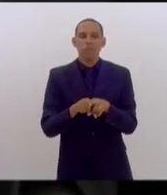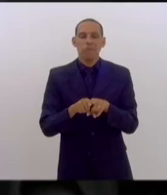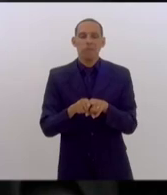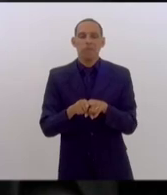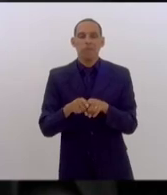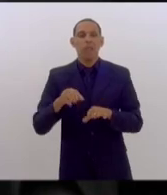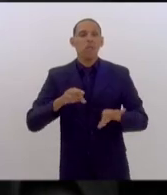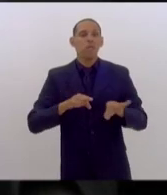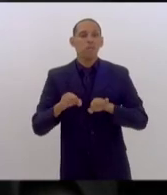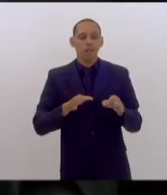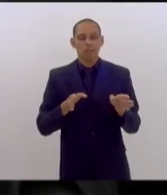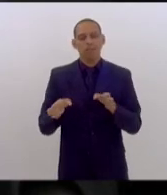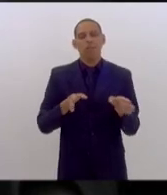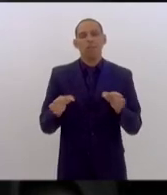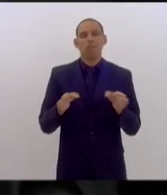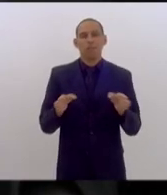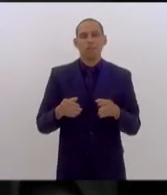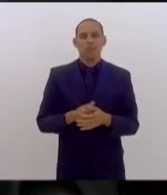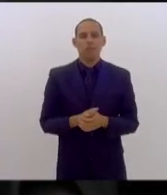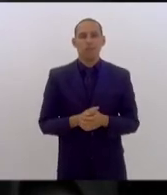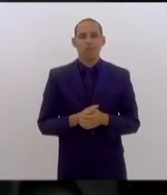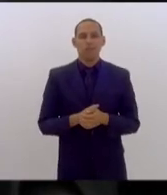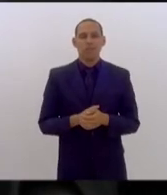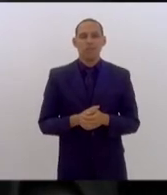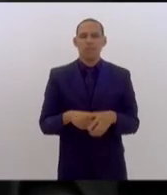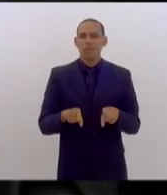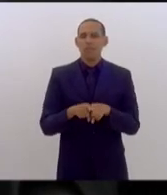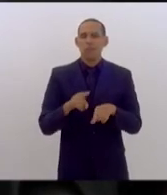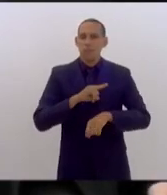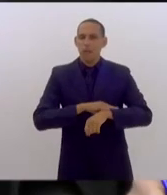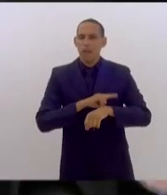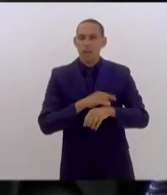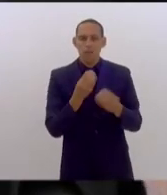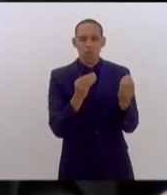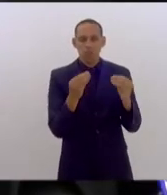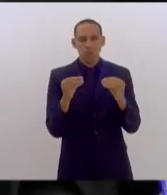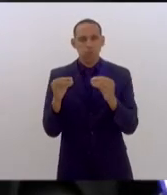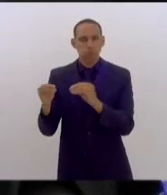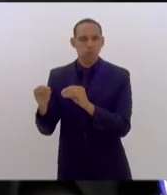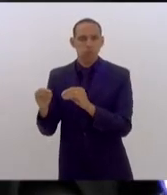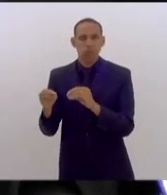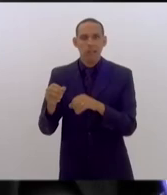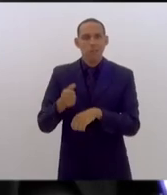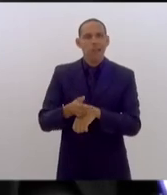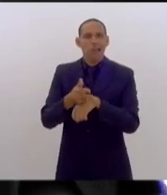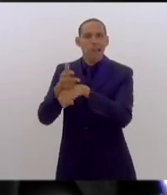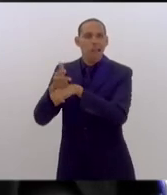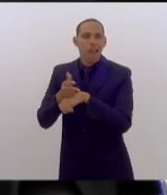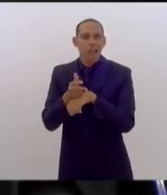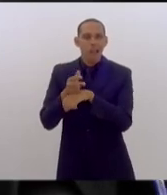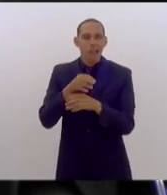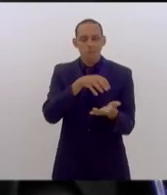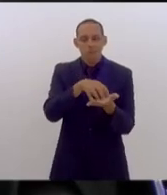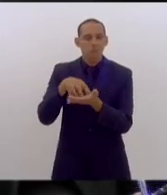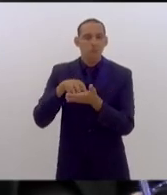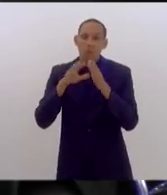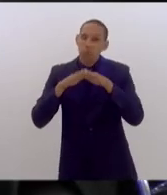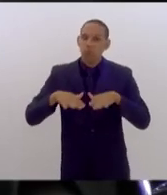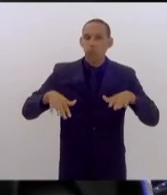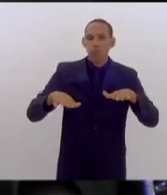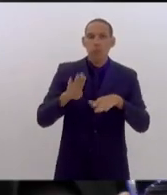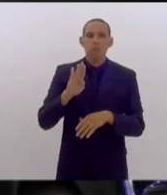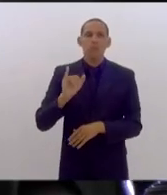plano de acessibilidade e de colocação de banheiros em câmeras e todas as estações para o